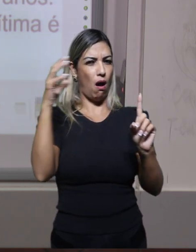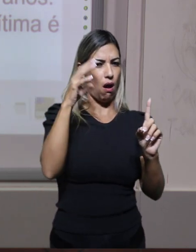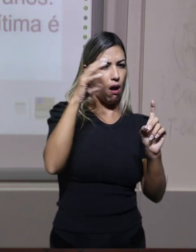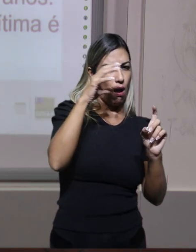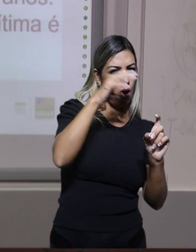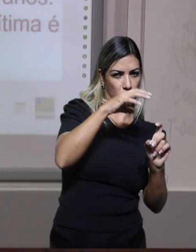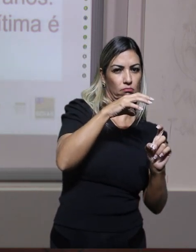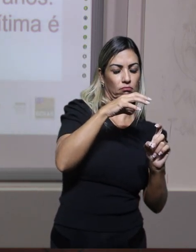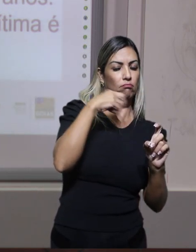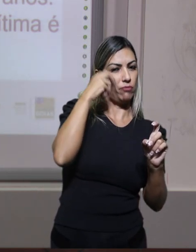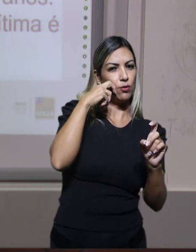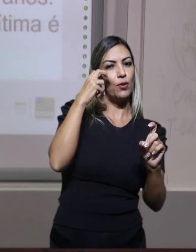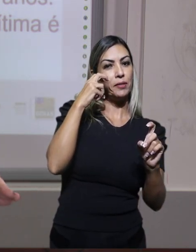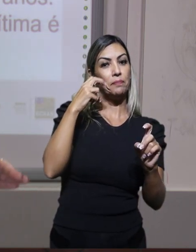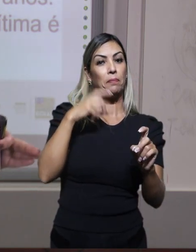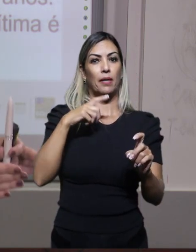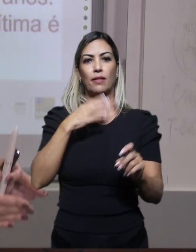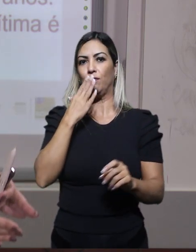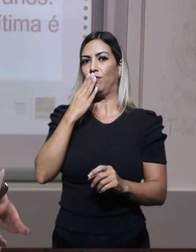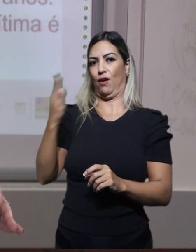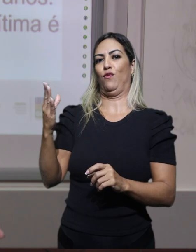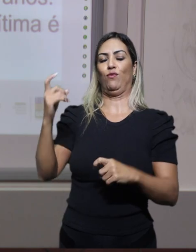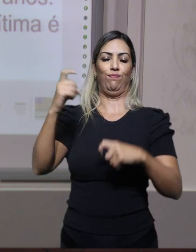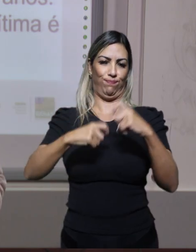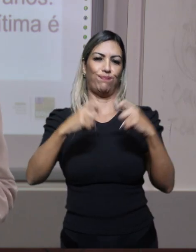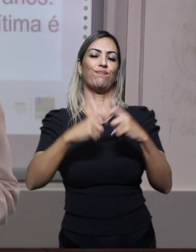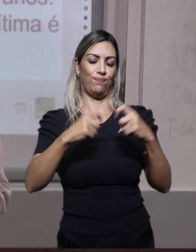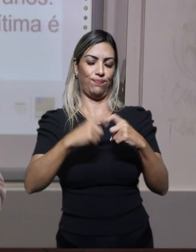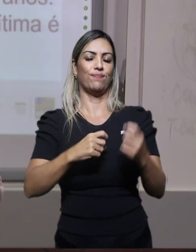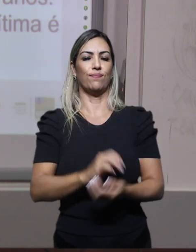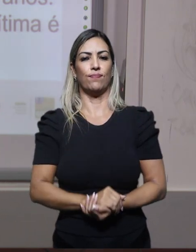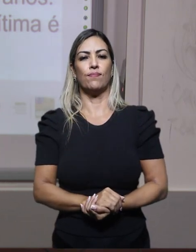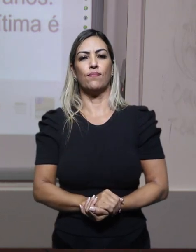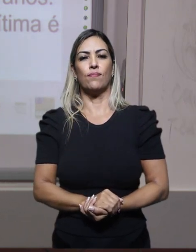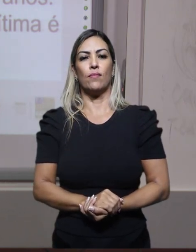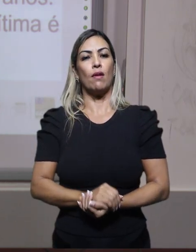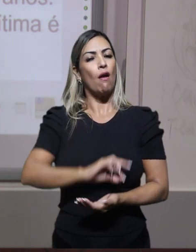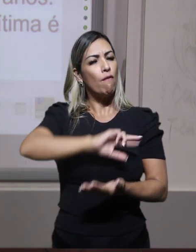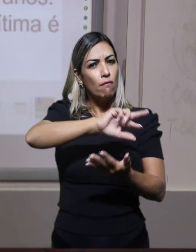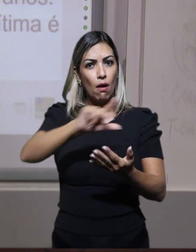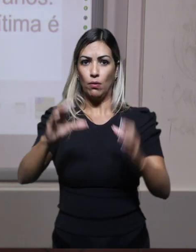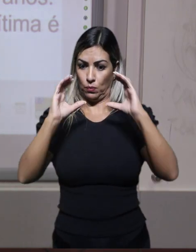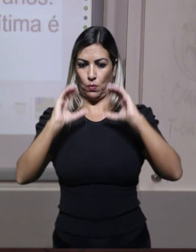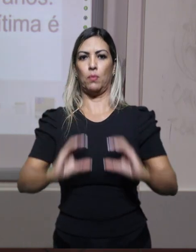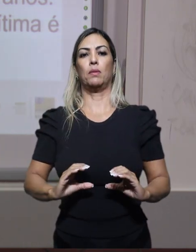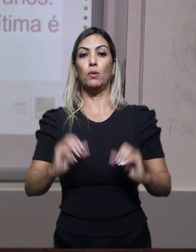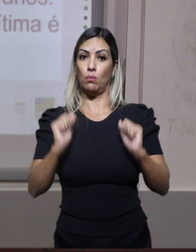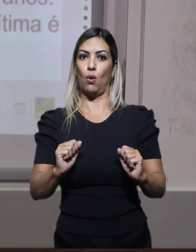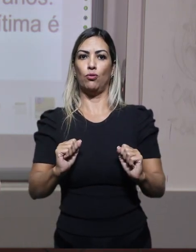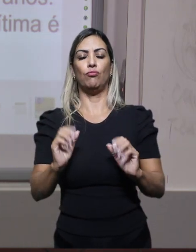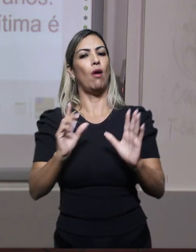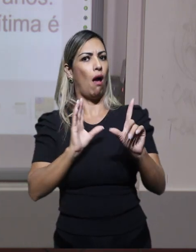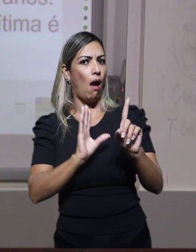para obter esse favorecimento sexual. Várias condutas podem configurar o